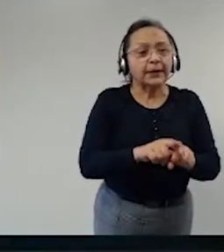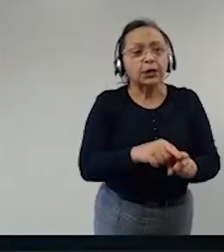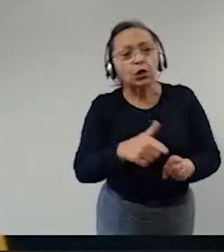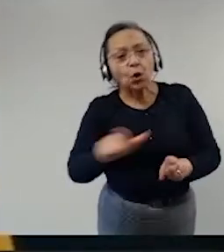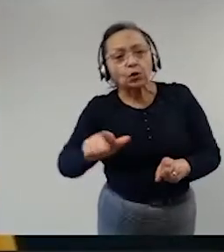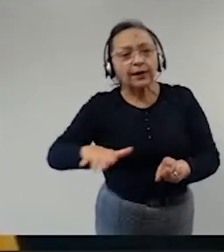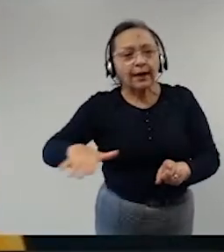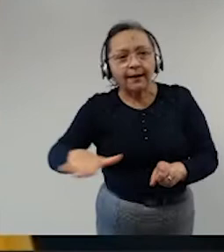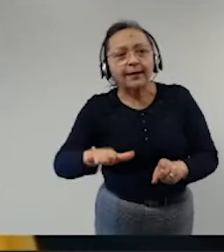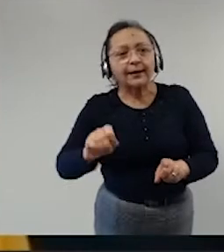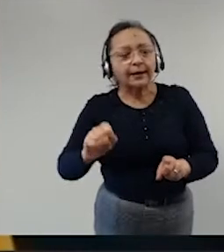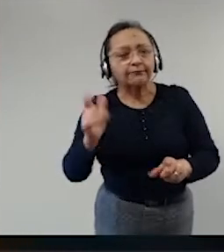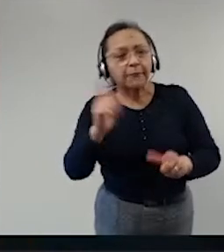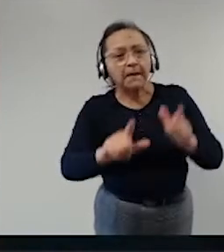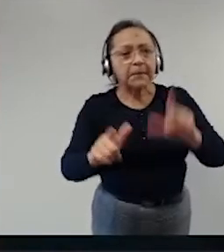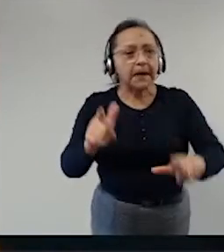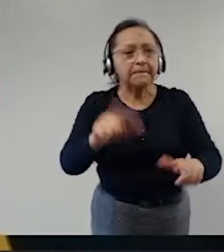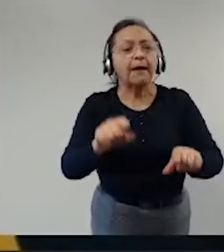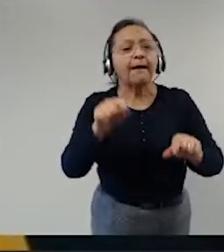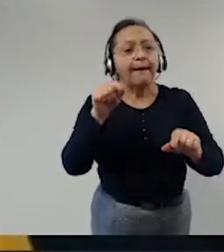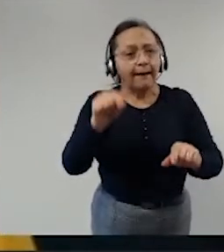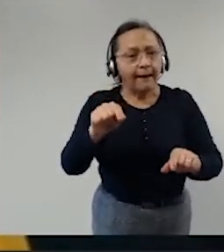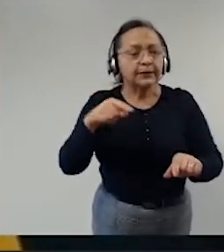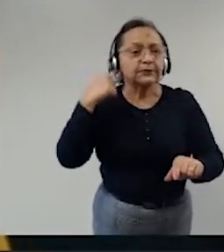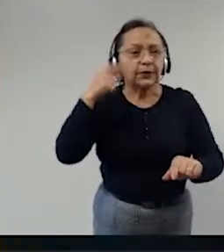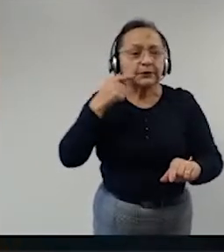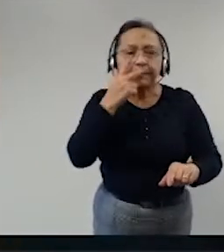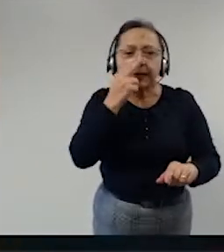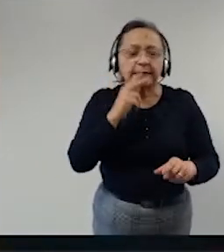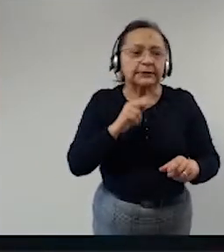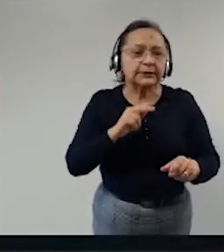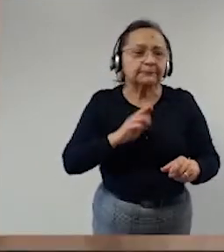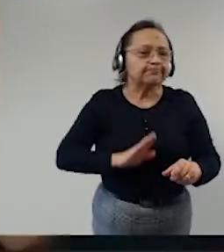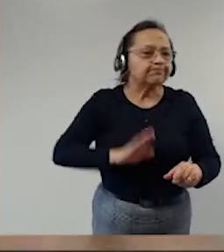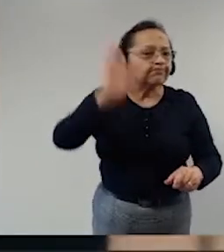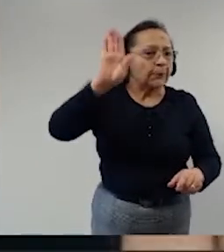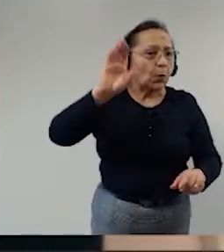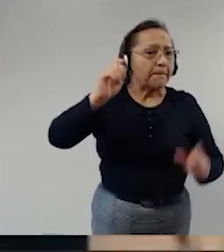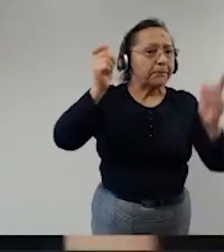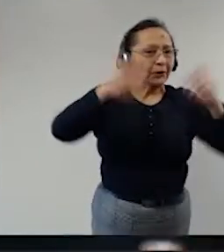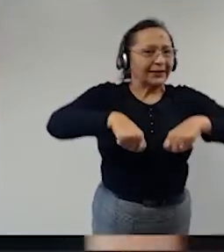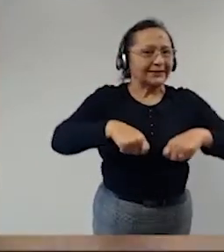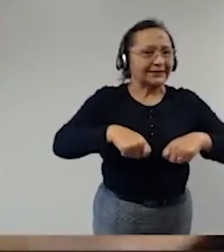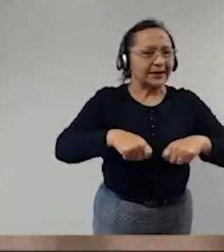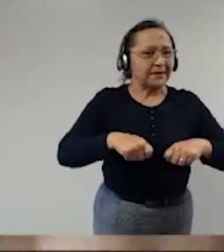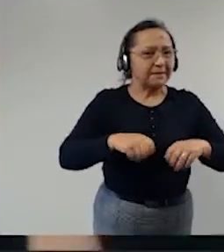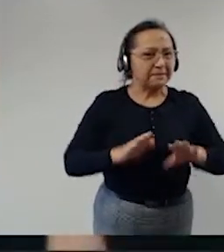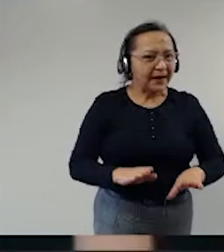contornos que isso alcança, ela aparece como um potencial, não só isso,